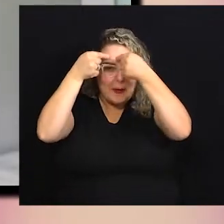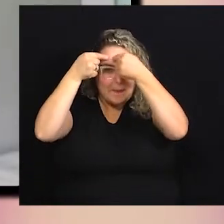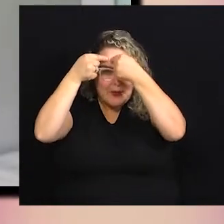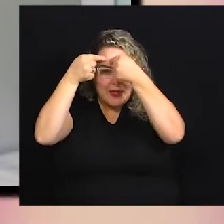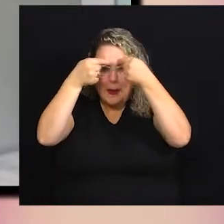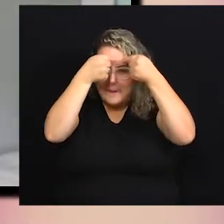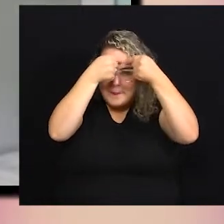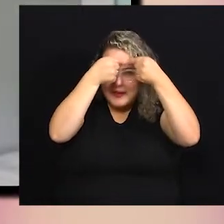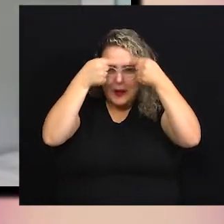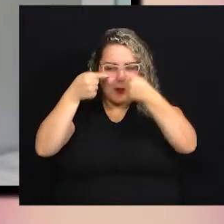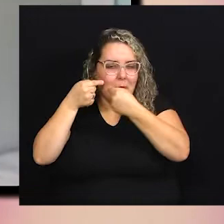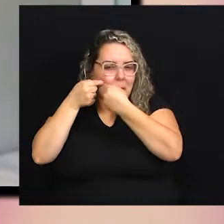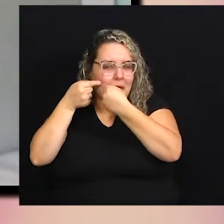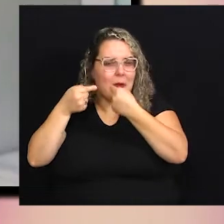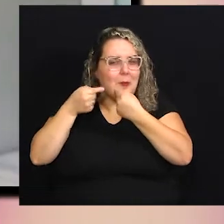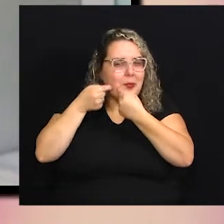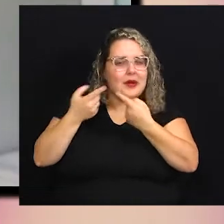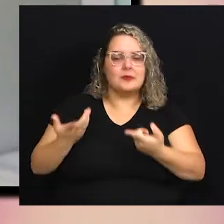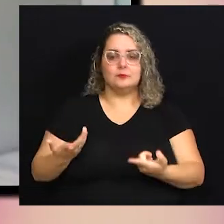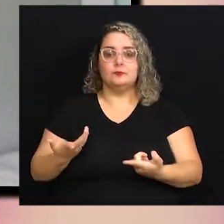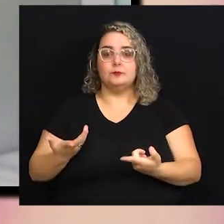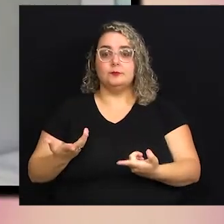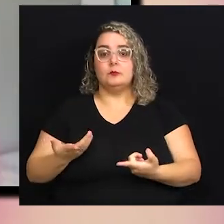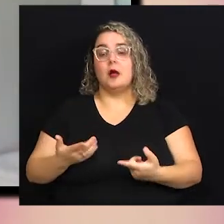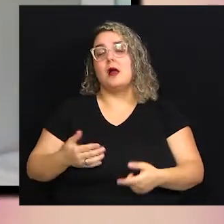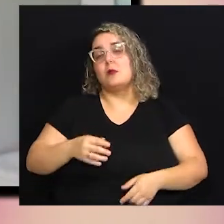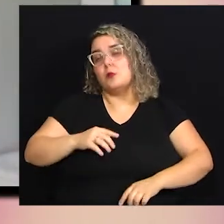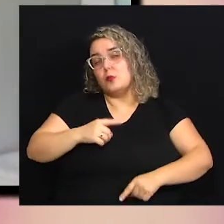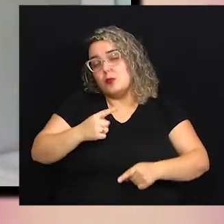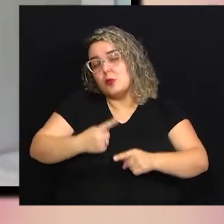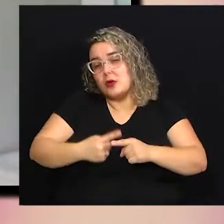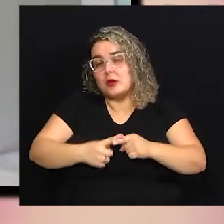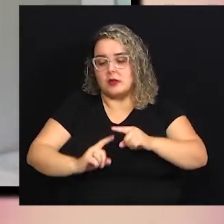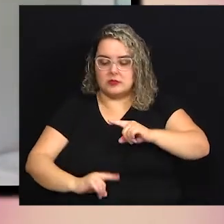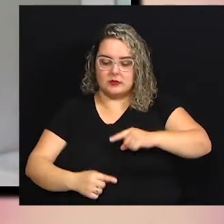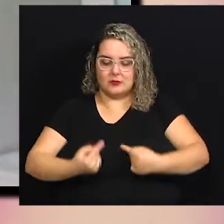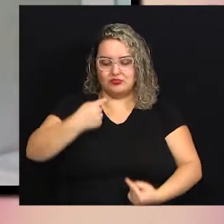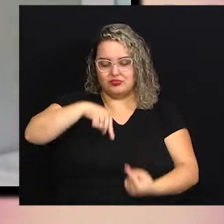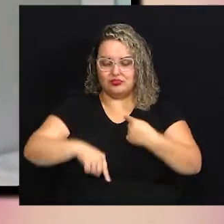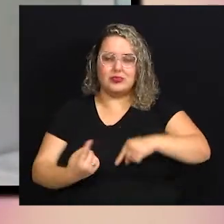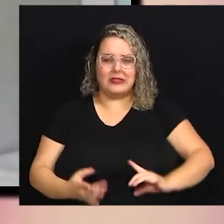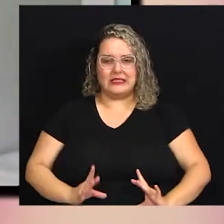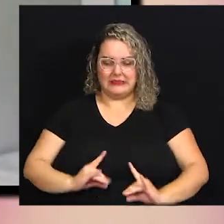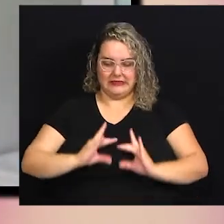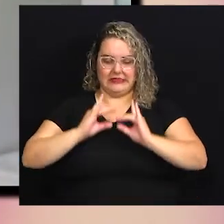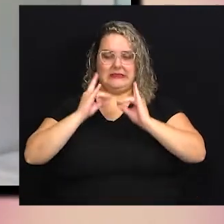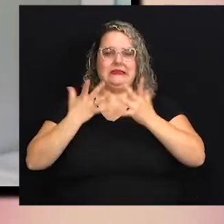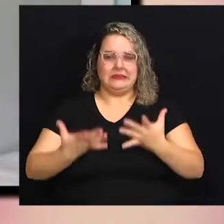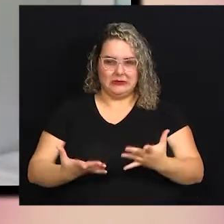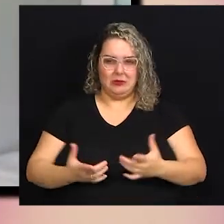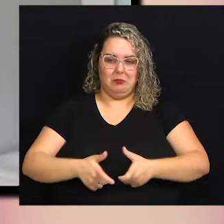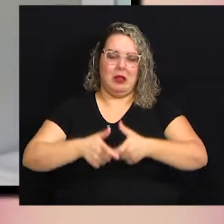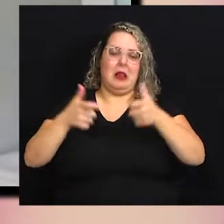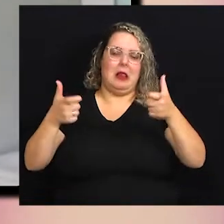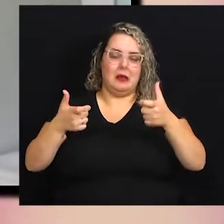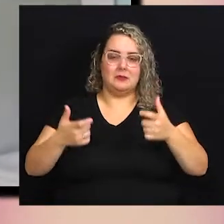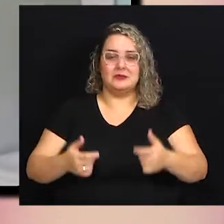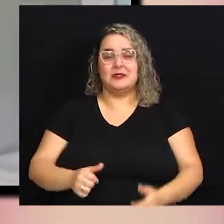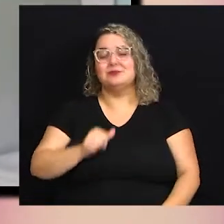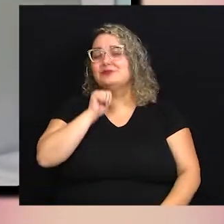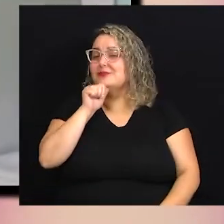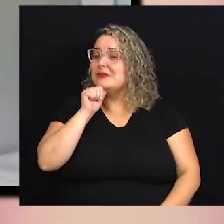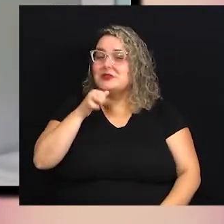acne, tá? Um outro sintoma, pela essa disfunção hormonal ovariana, é a irregularidade menstrual. Então,